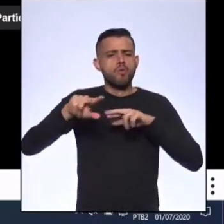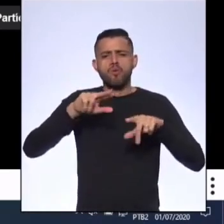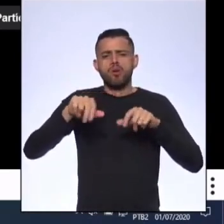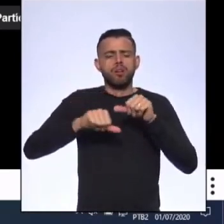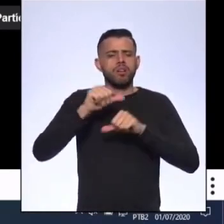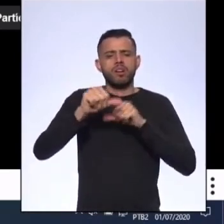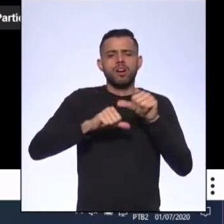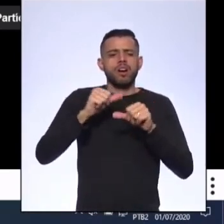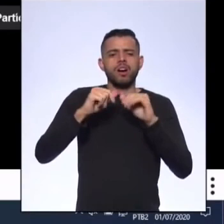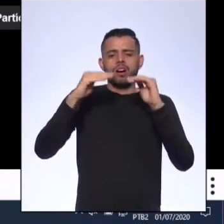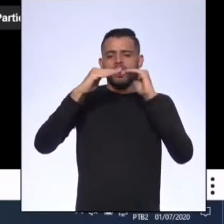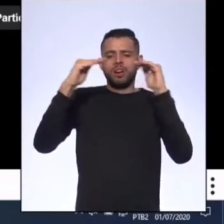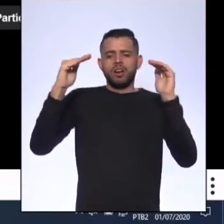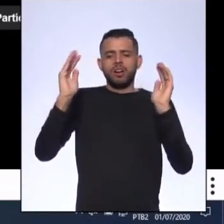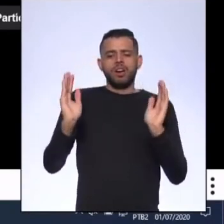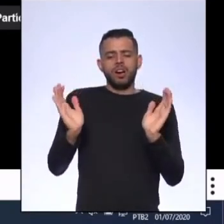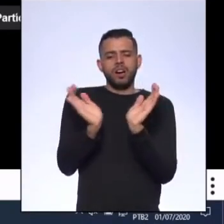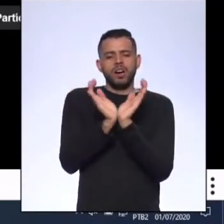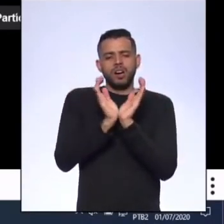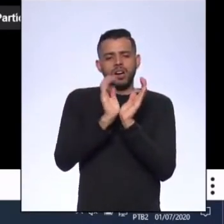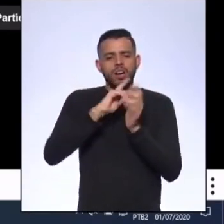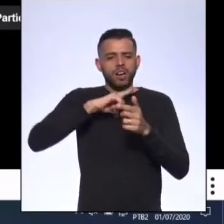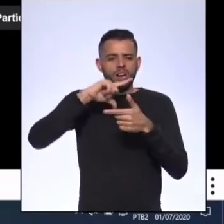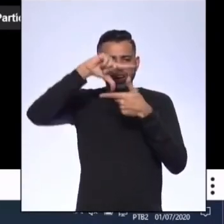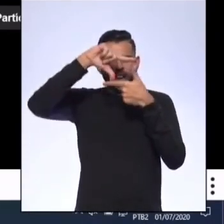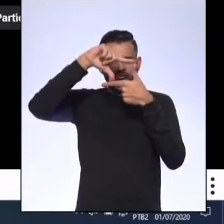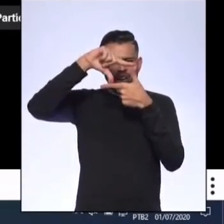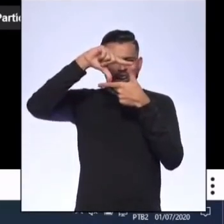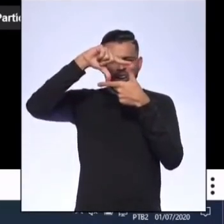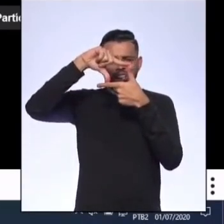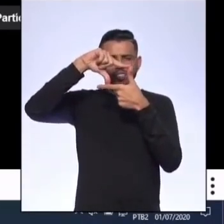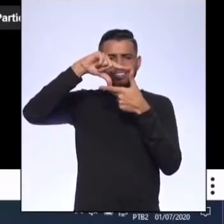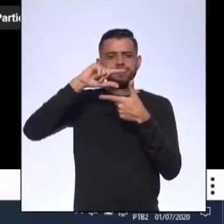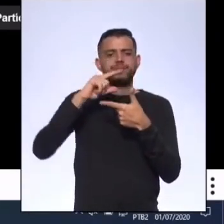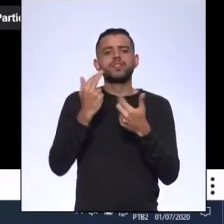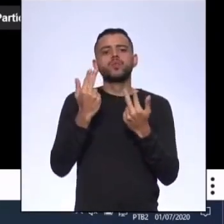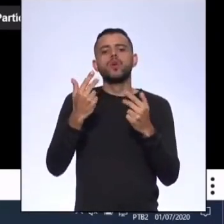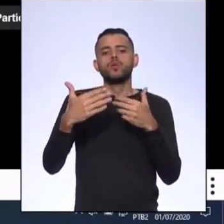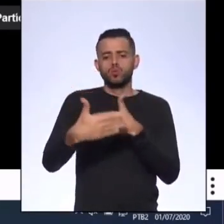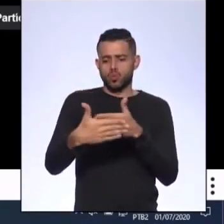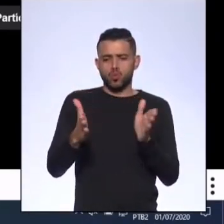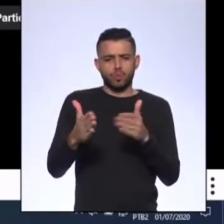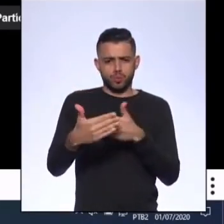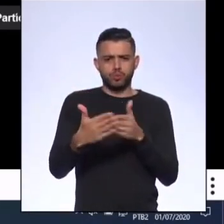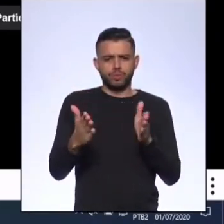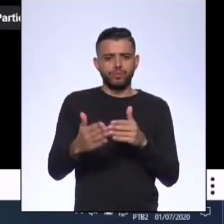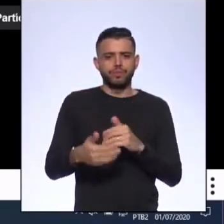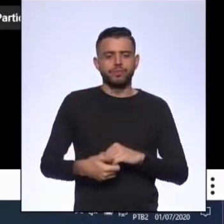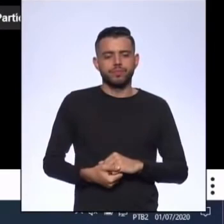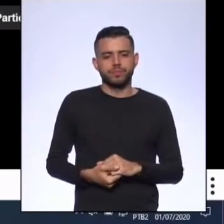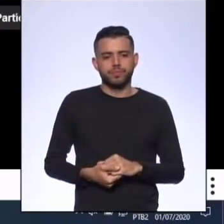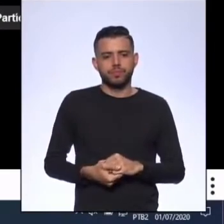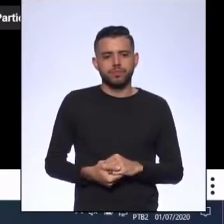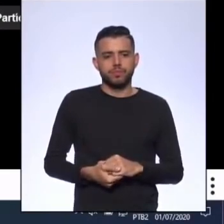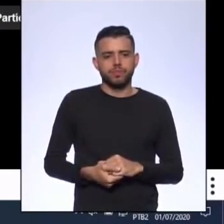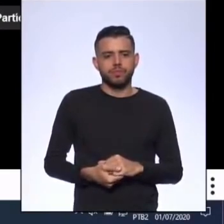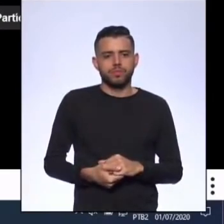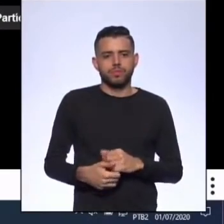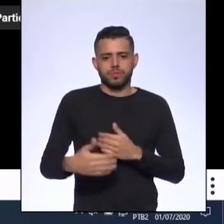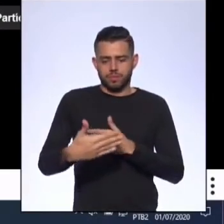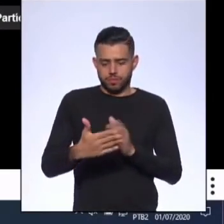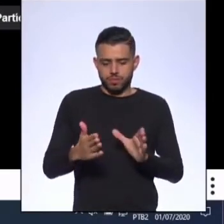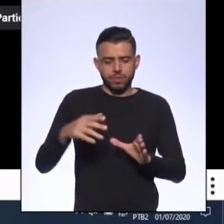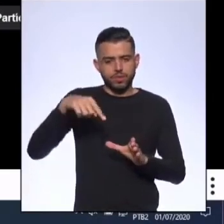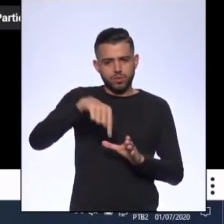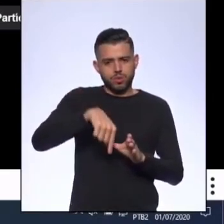isso mesmo, Fabião. Está representando, embora nós estamos vendo um quadrado, mas é como se estivesse representando um cubo, né? Um cubo. Só que a gente já está enxergando uma face dele aí. Isso